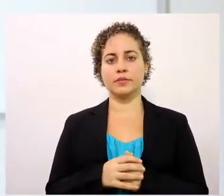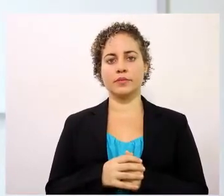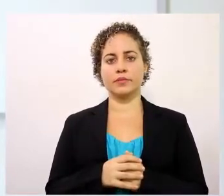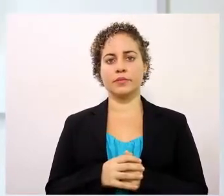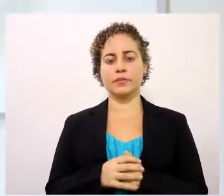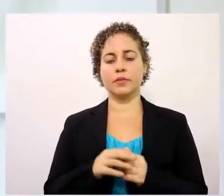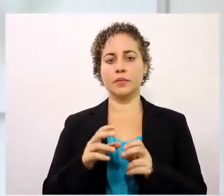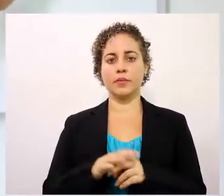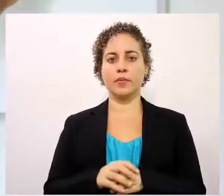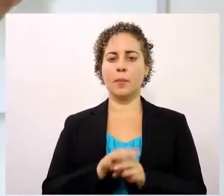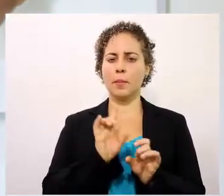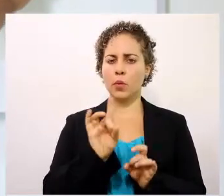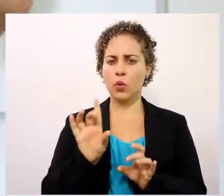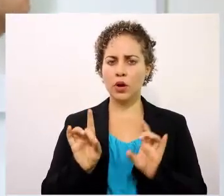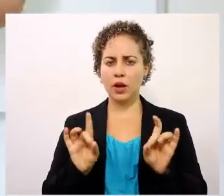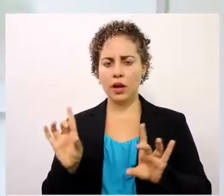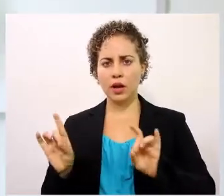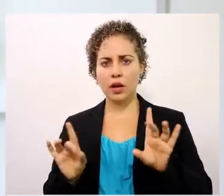por cada